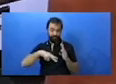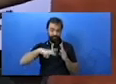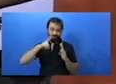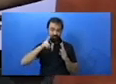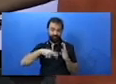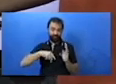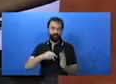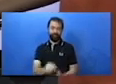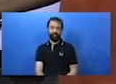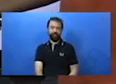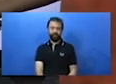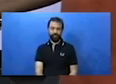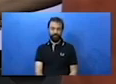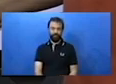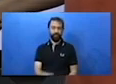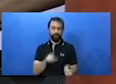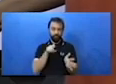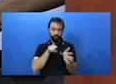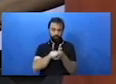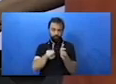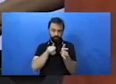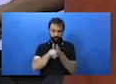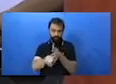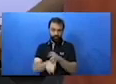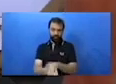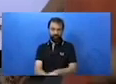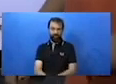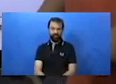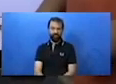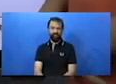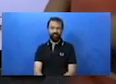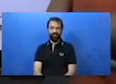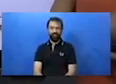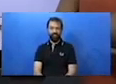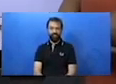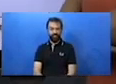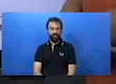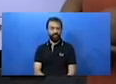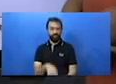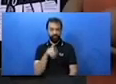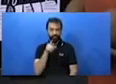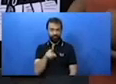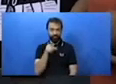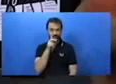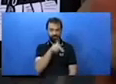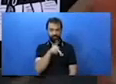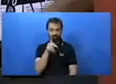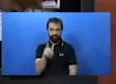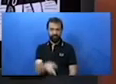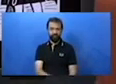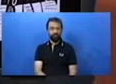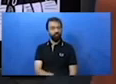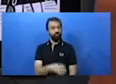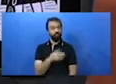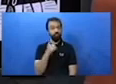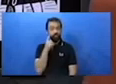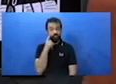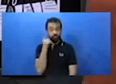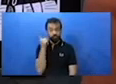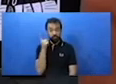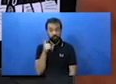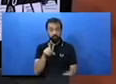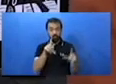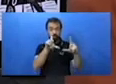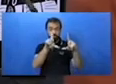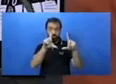texto. Tirar dúvidas, corrigir as atividades e tarefas com o seu professor. Você já viu